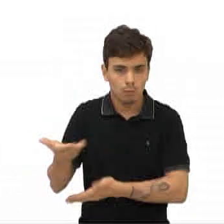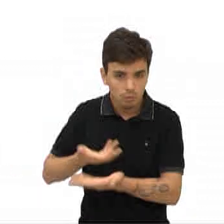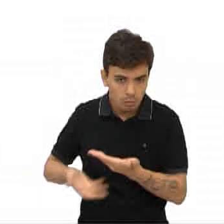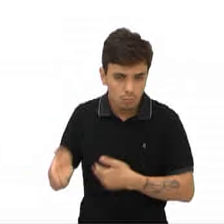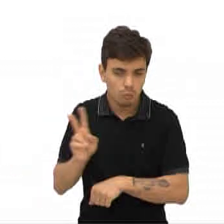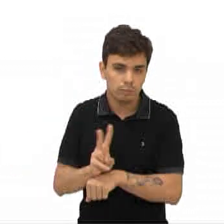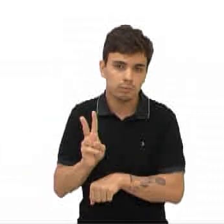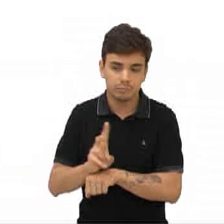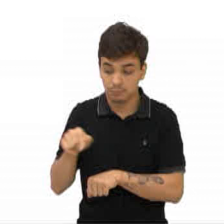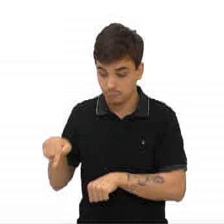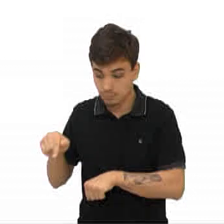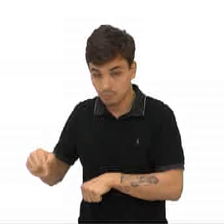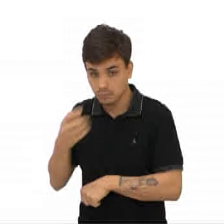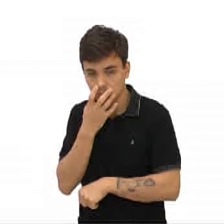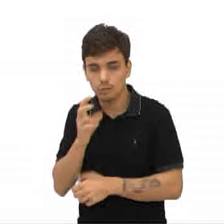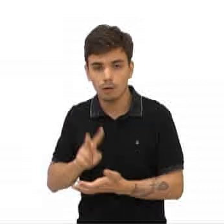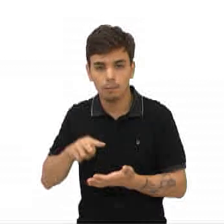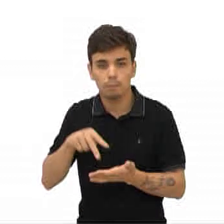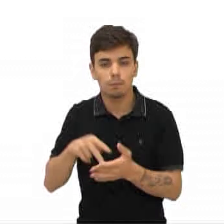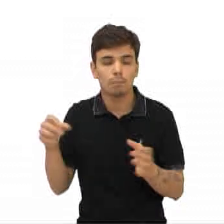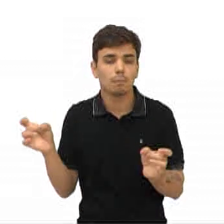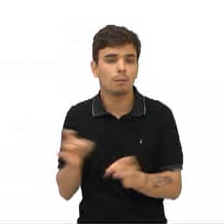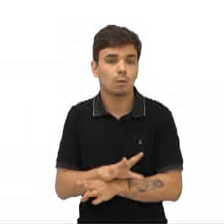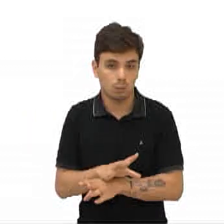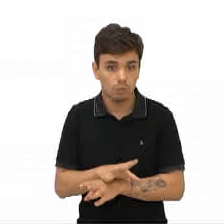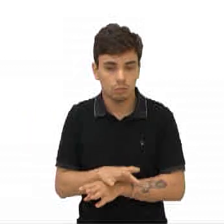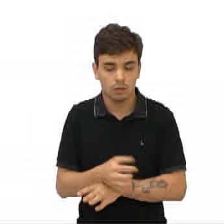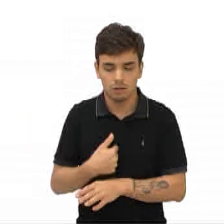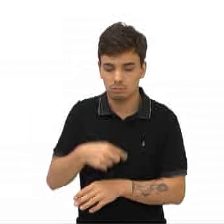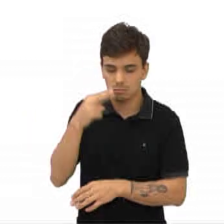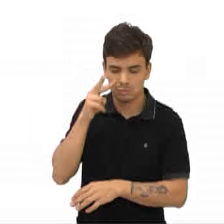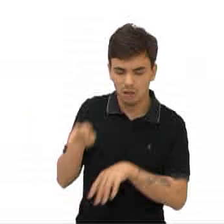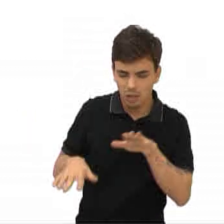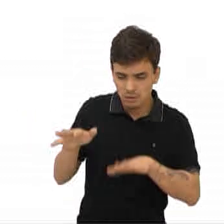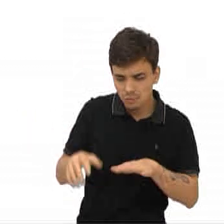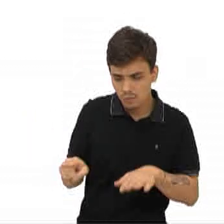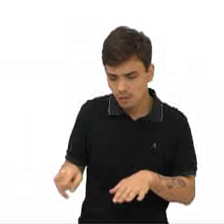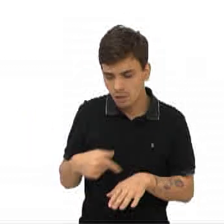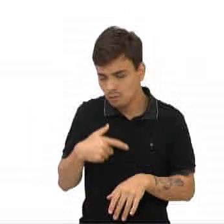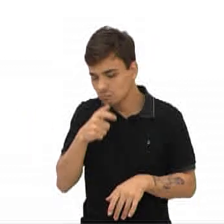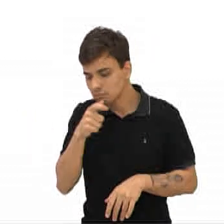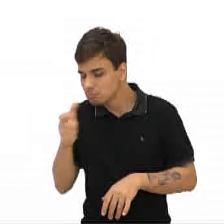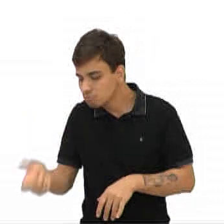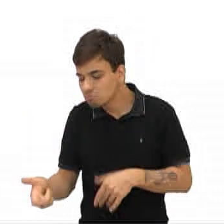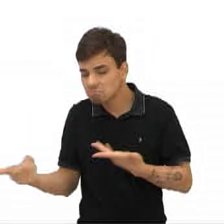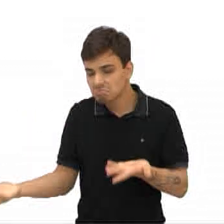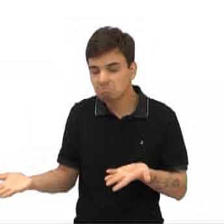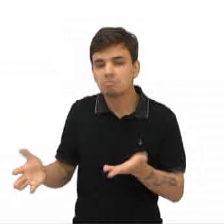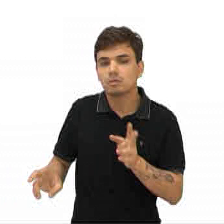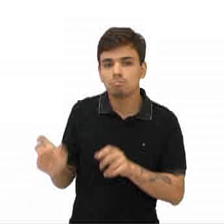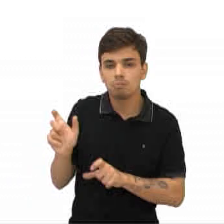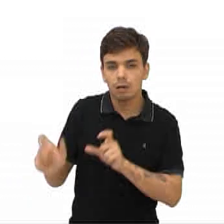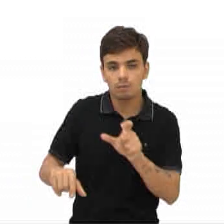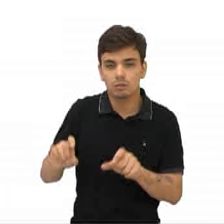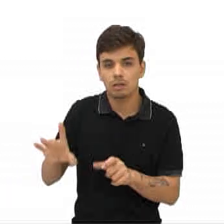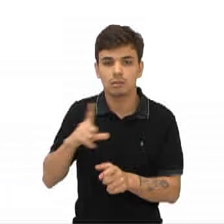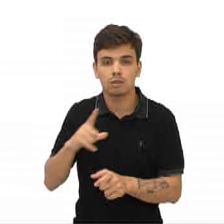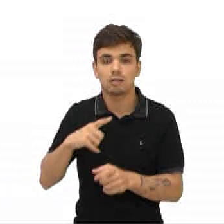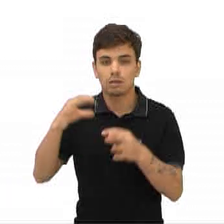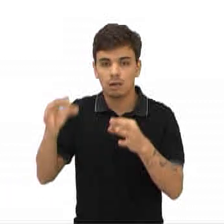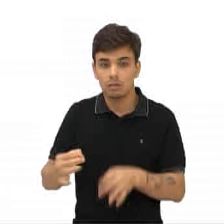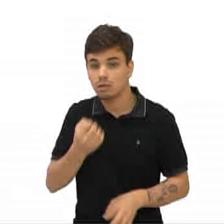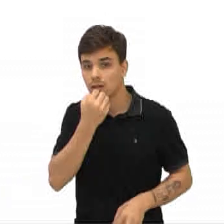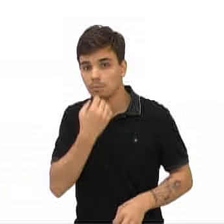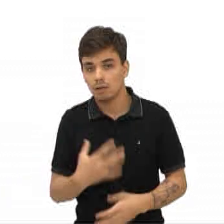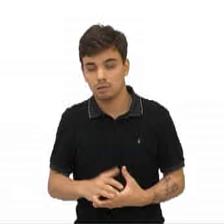pronta a se levantar se eu o fizesse, eu olhando-a de vez em quando ou dirigindo-lhe alguma palavra, só para ter certeza de que estava